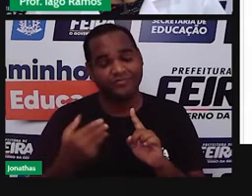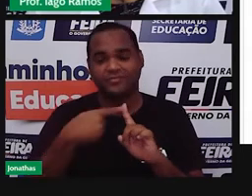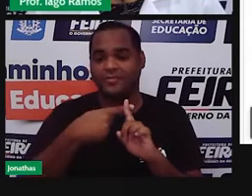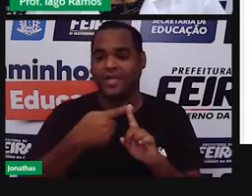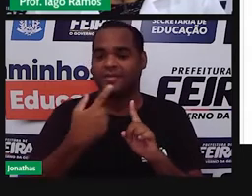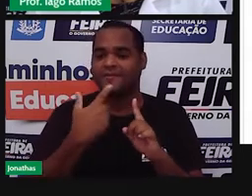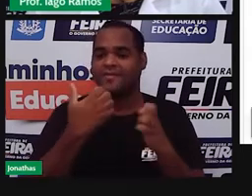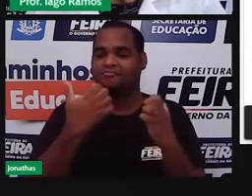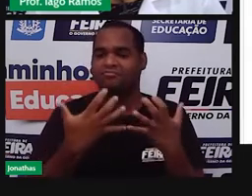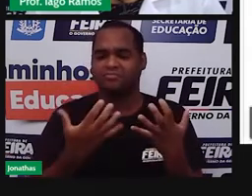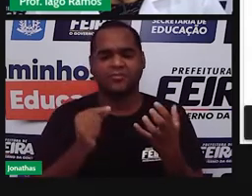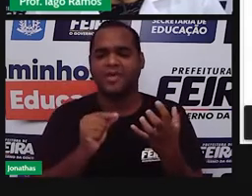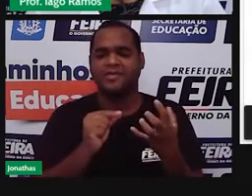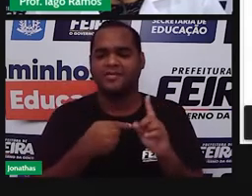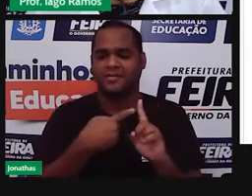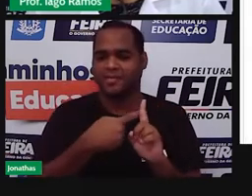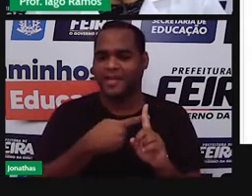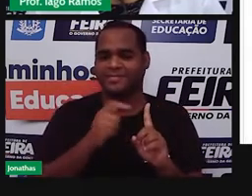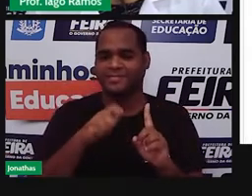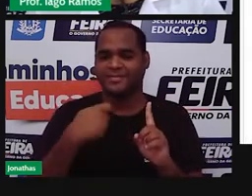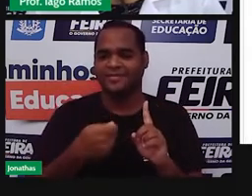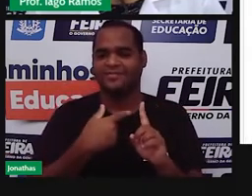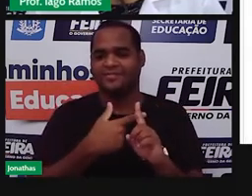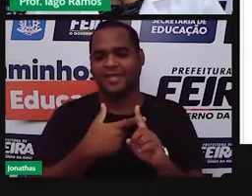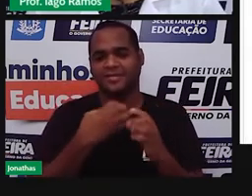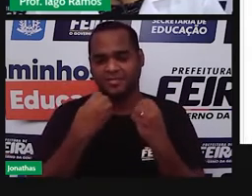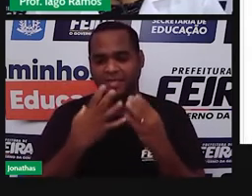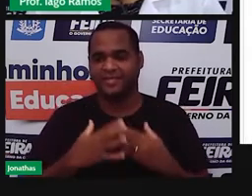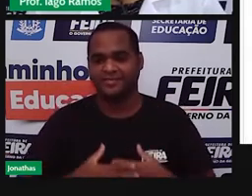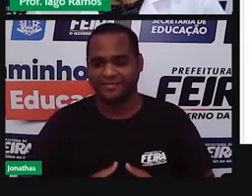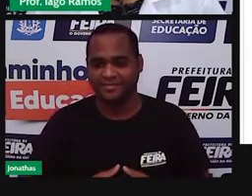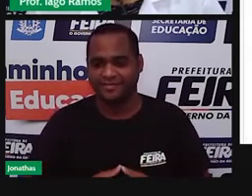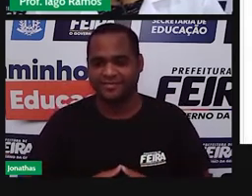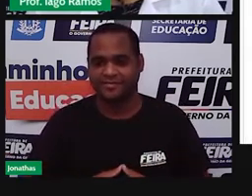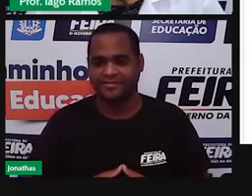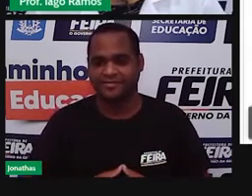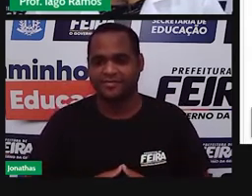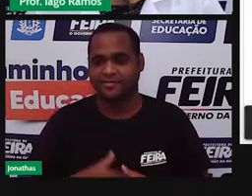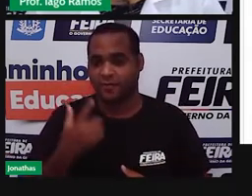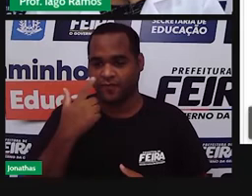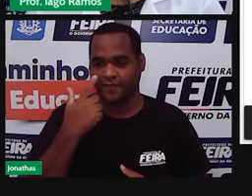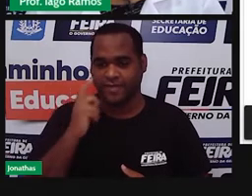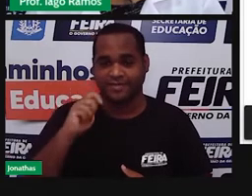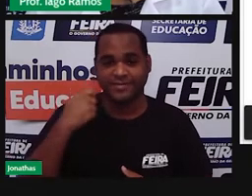que o número é positivo. Vamos deixar maiorzinho para você enxergar.